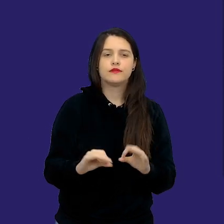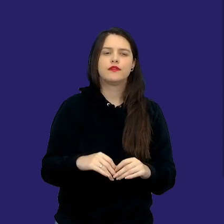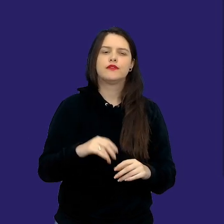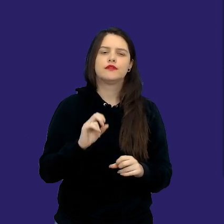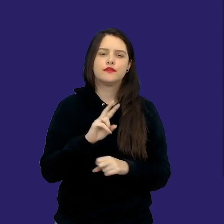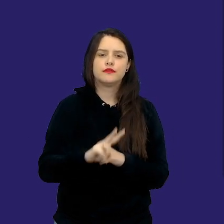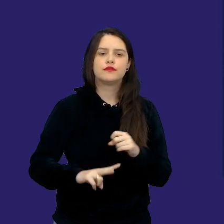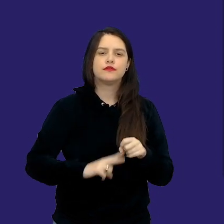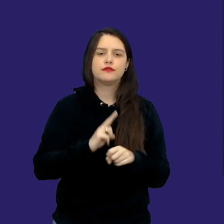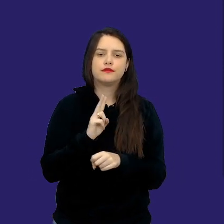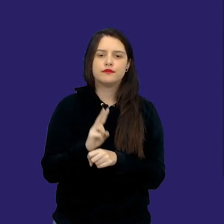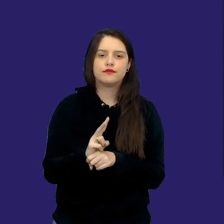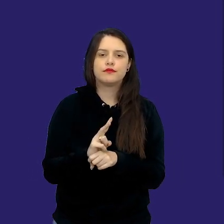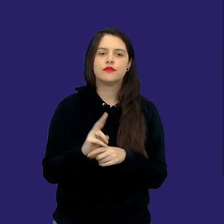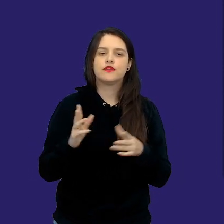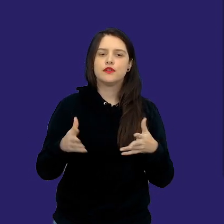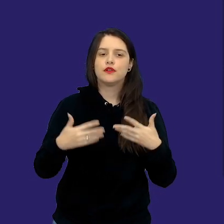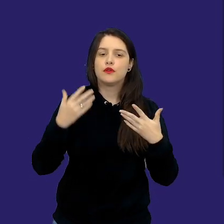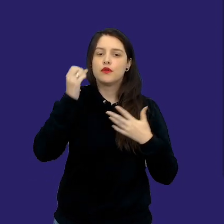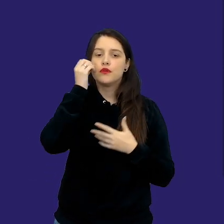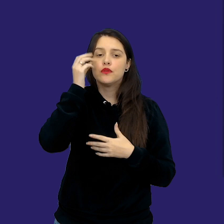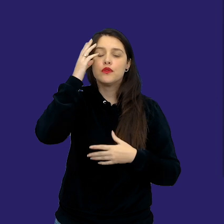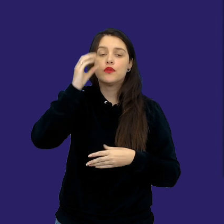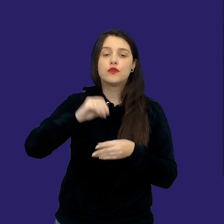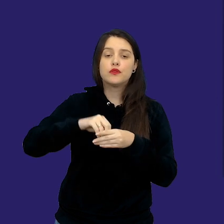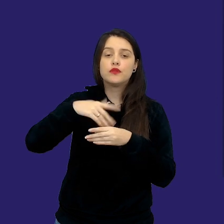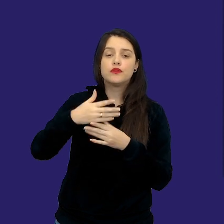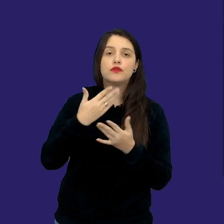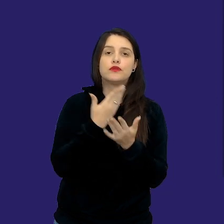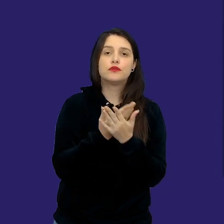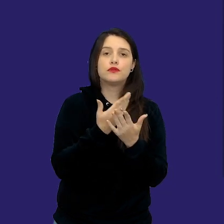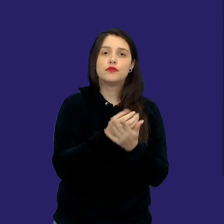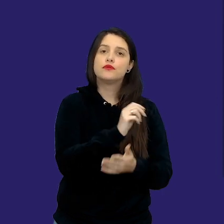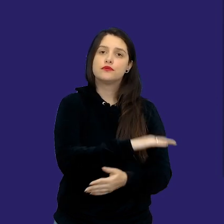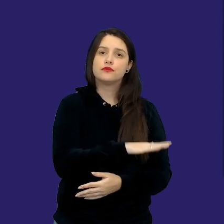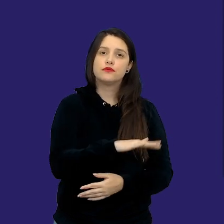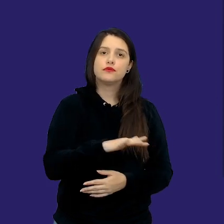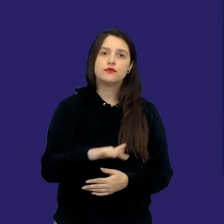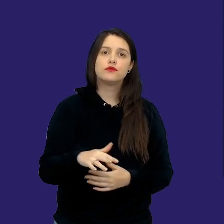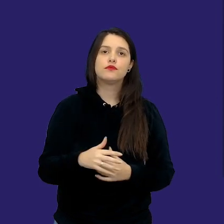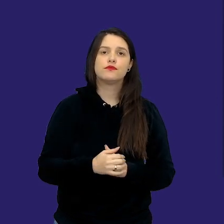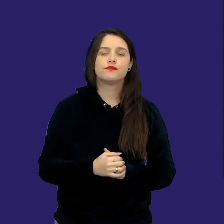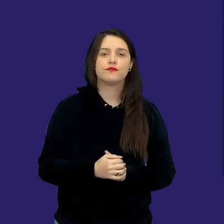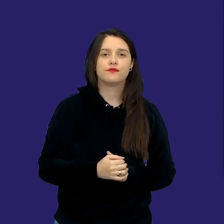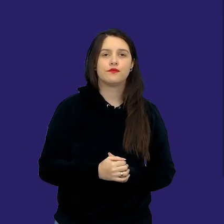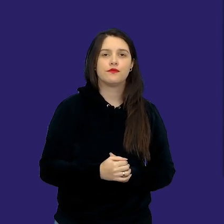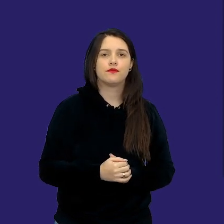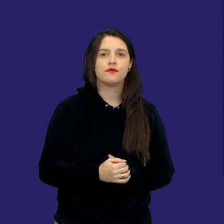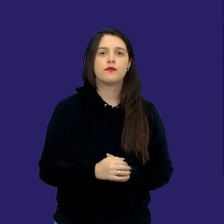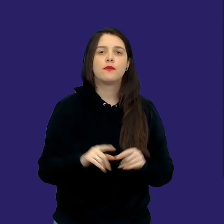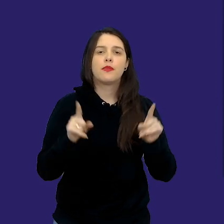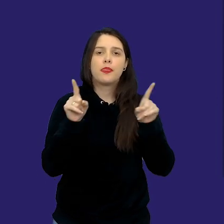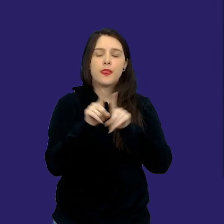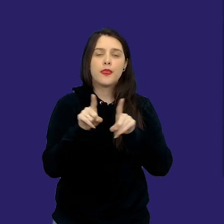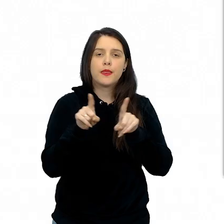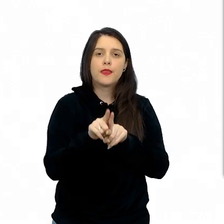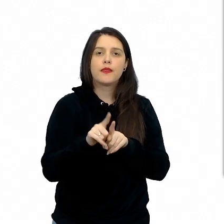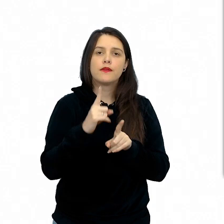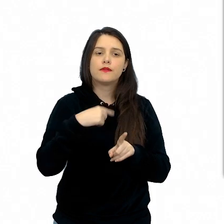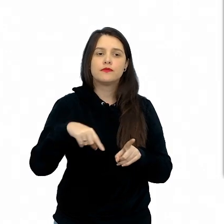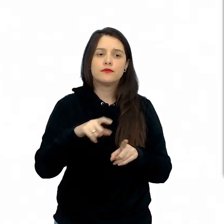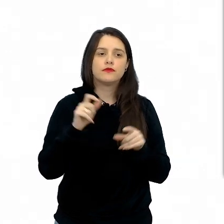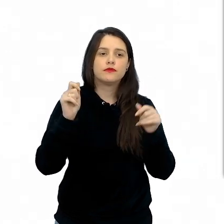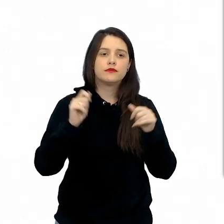a perspectiva do conhecimento, do conteúdo e dos estudantes. E para iniciarmos as